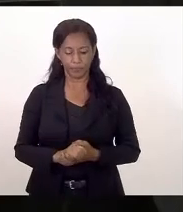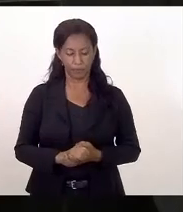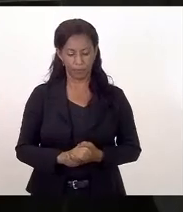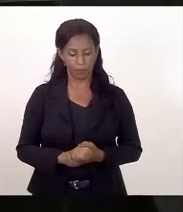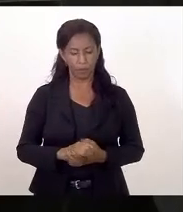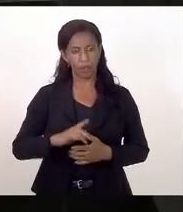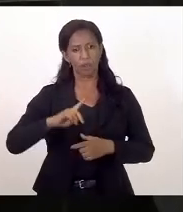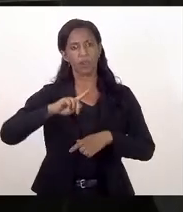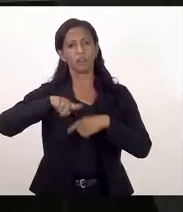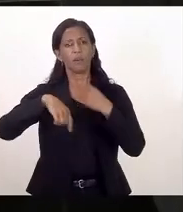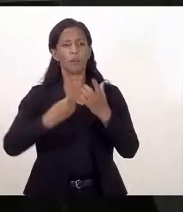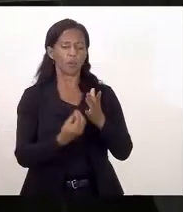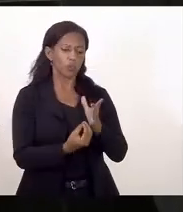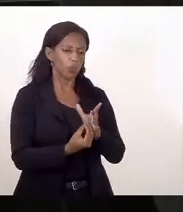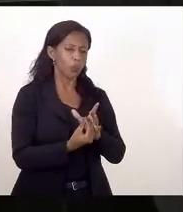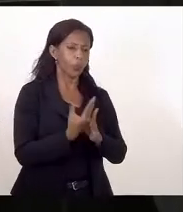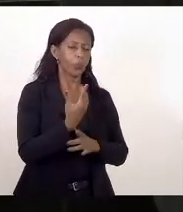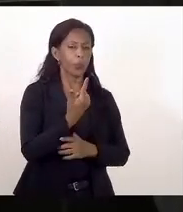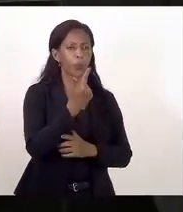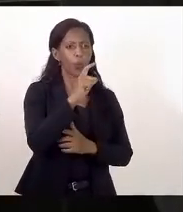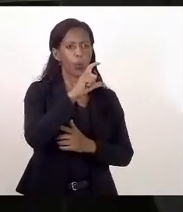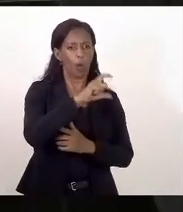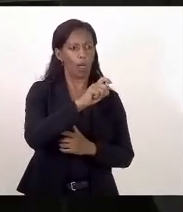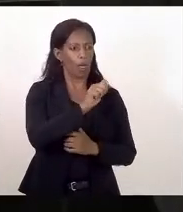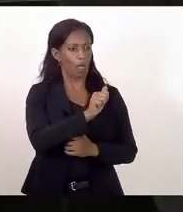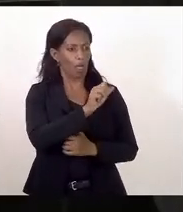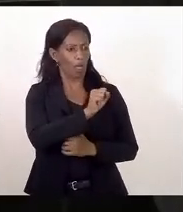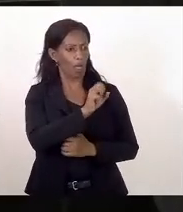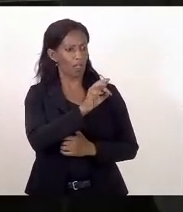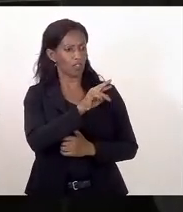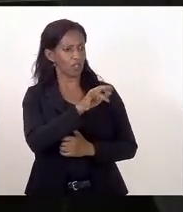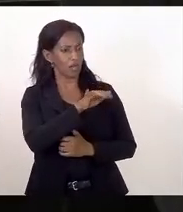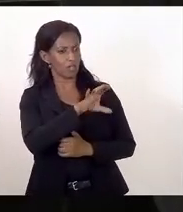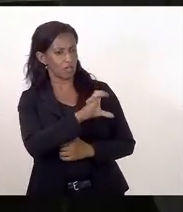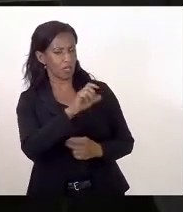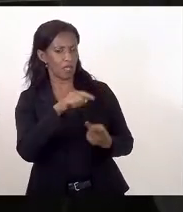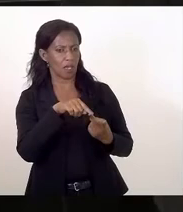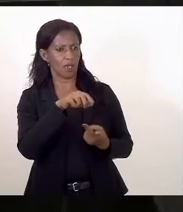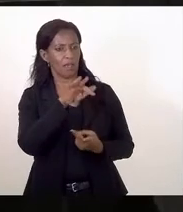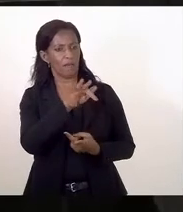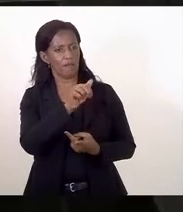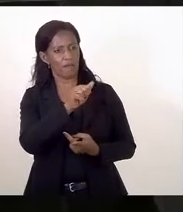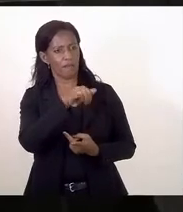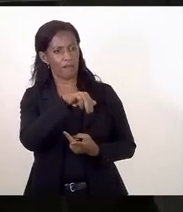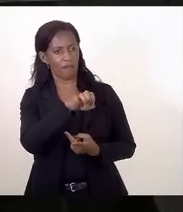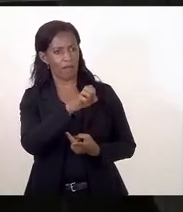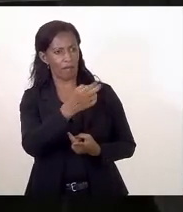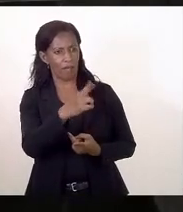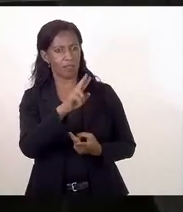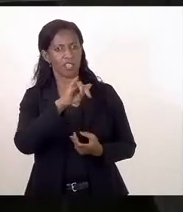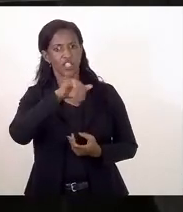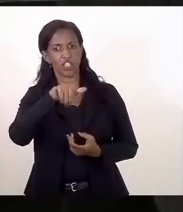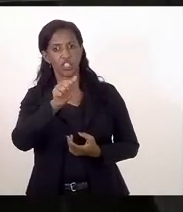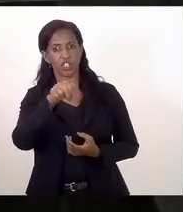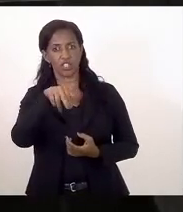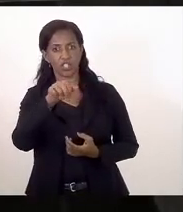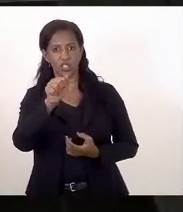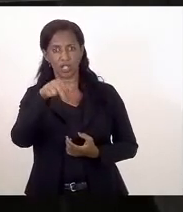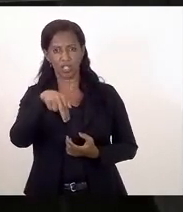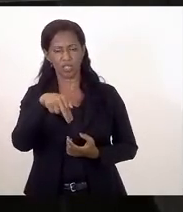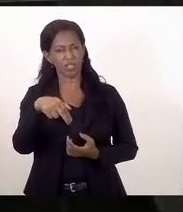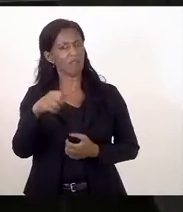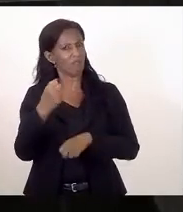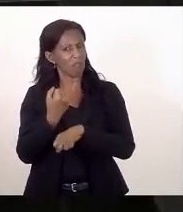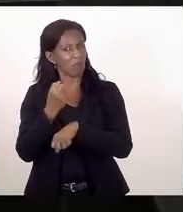outras vacinas vieram. AstraZeneca, Pfizer, Janssen. E tomara que mais outras e mais